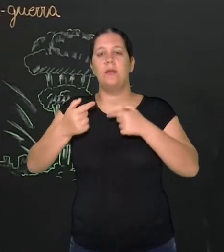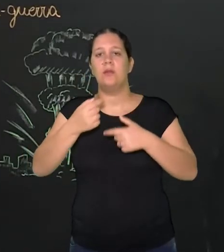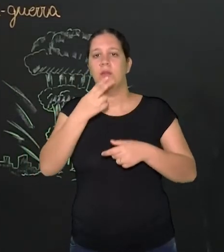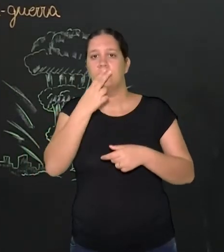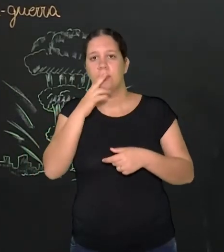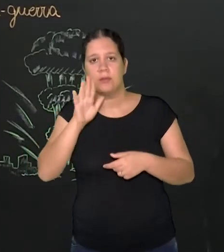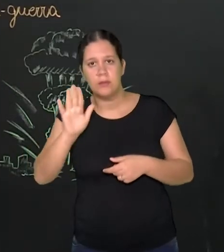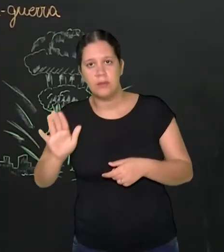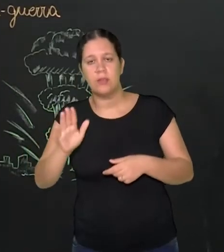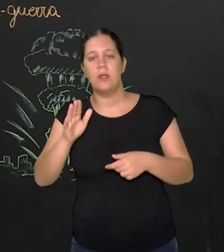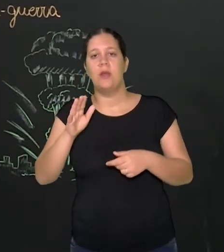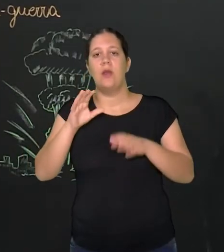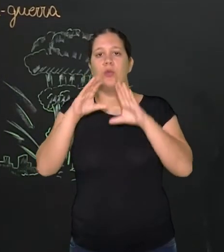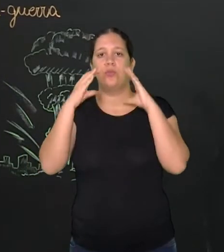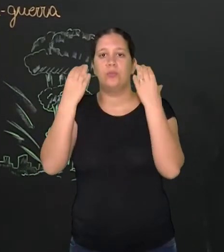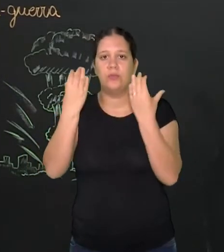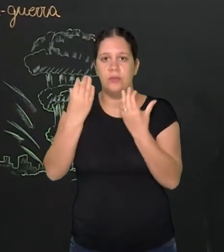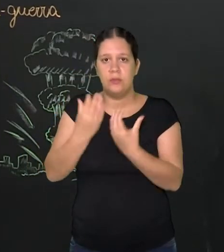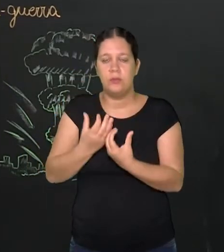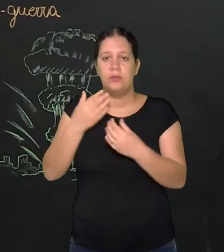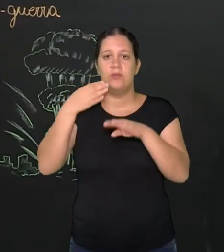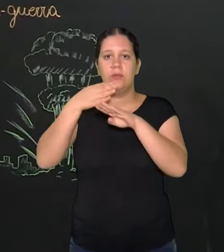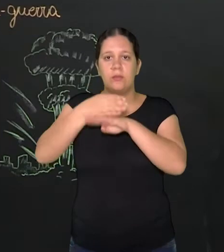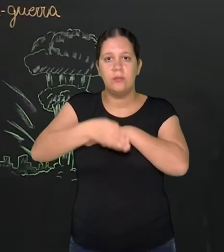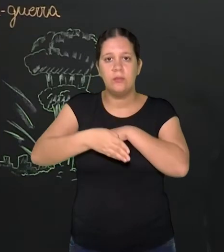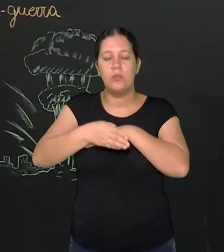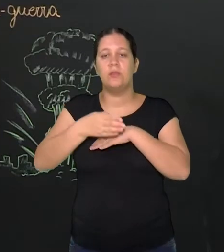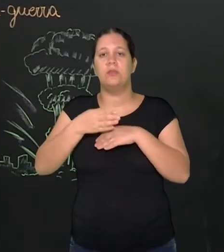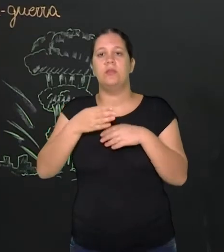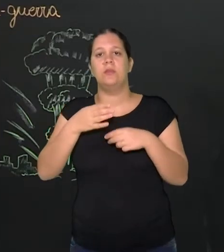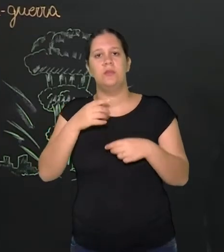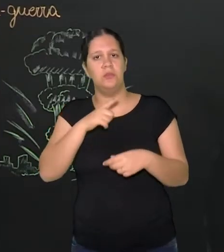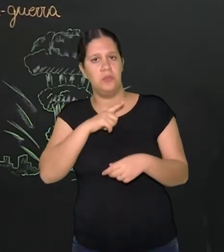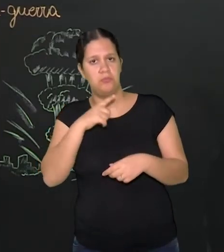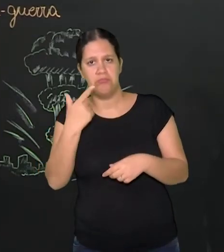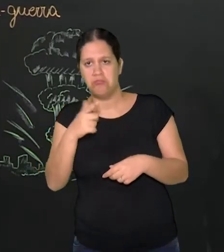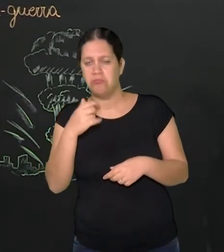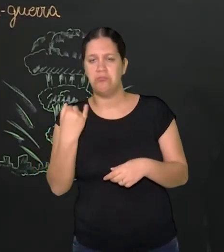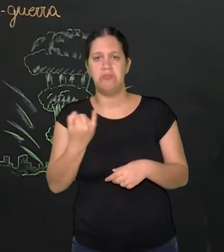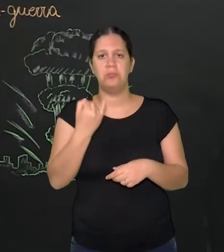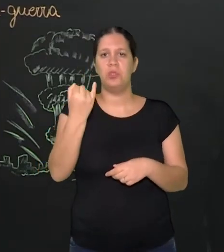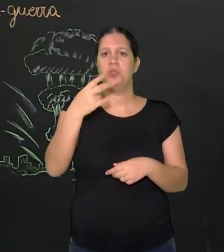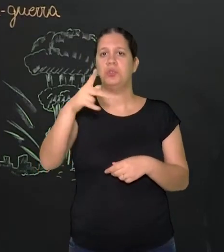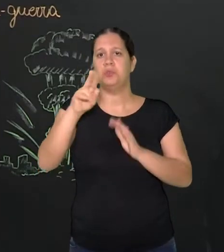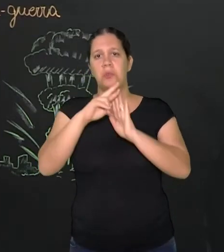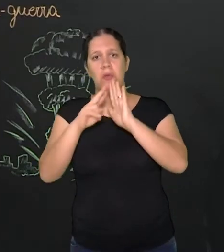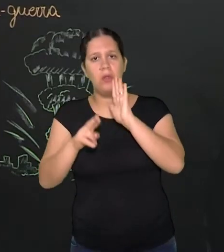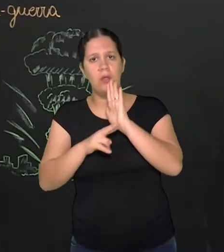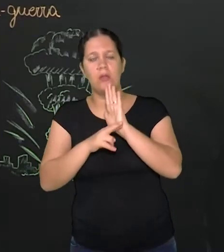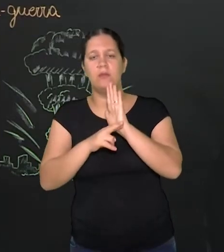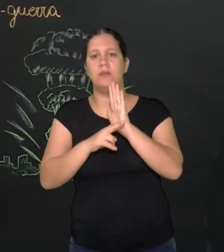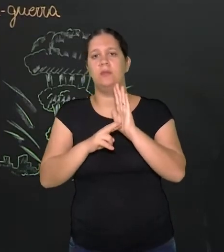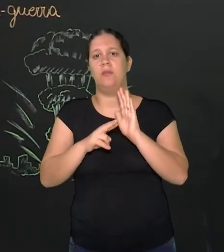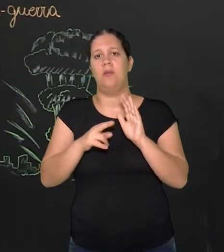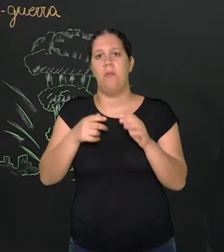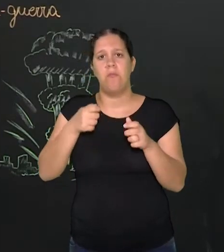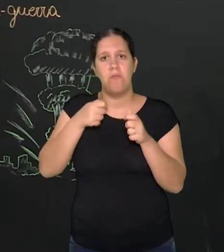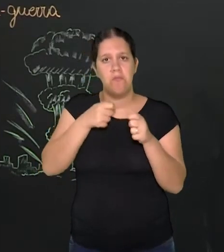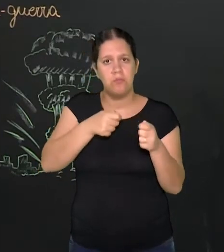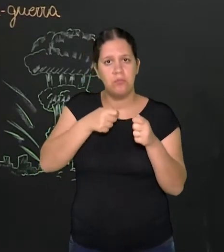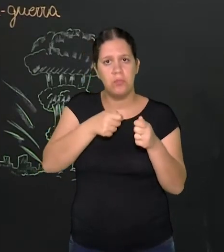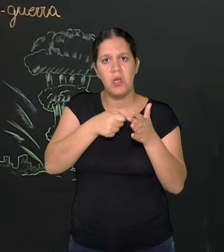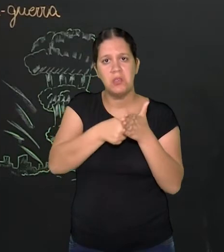Então o que Hitler estava dizendo para a comunidade europeia quando invadiu era o seguinte, eu não me importo com as regras de vocês. E isso era